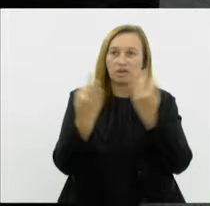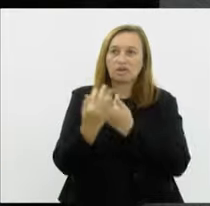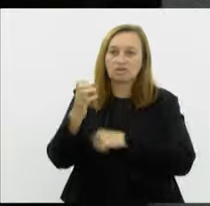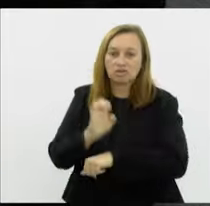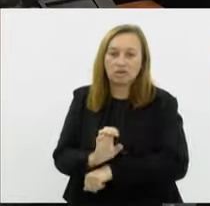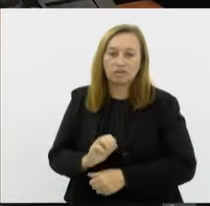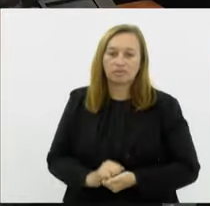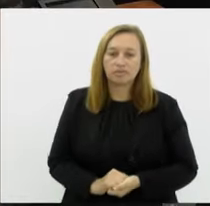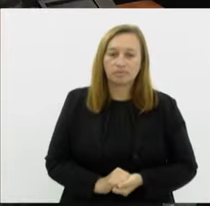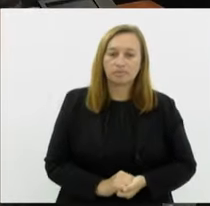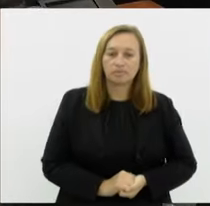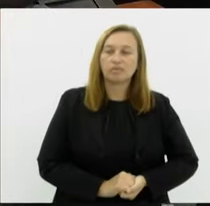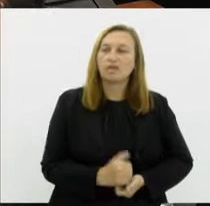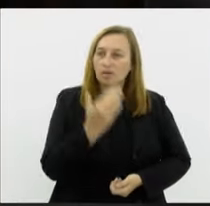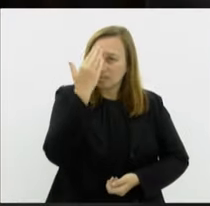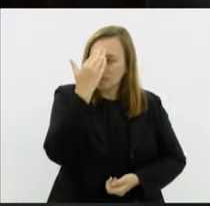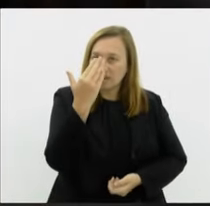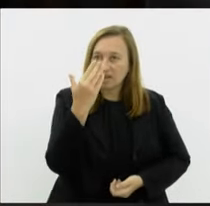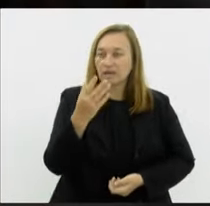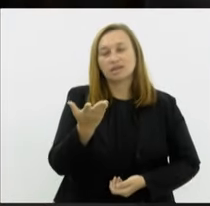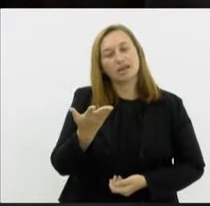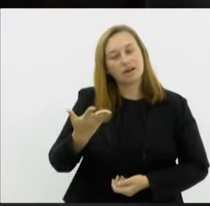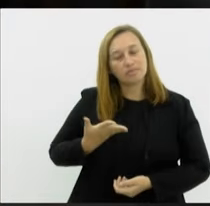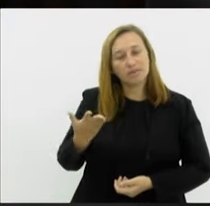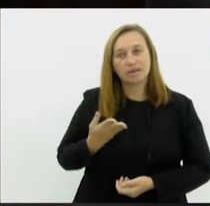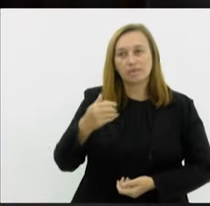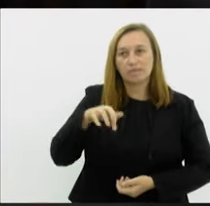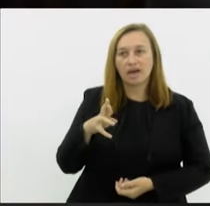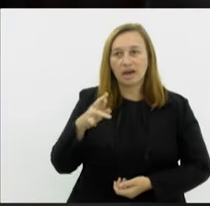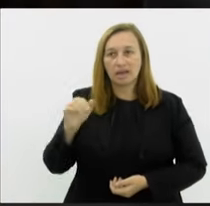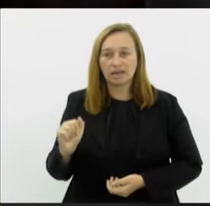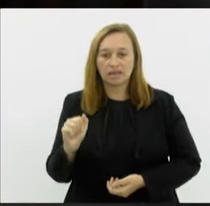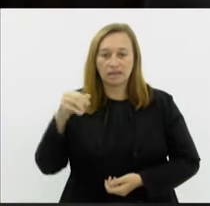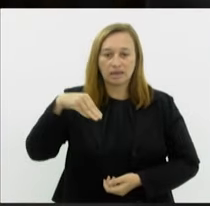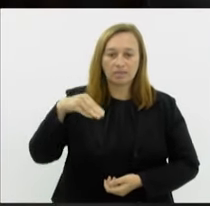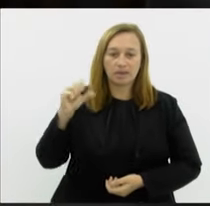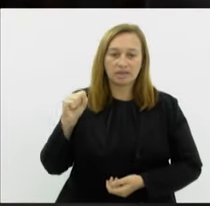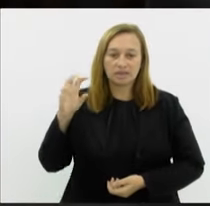presidente. Obrigada, querida amiga Marina, do MST.